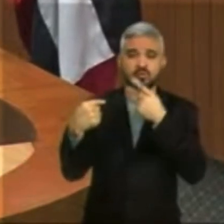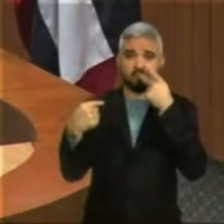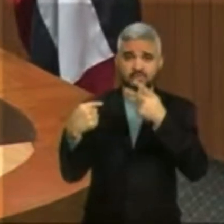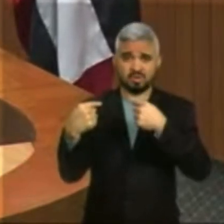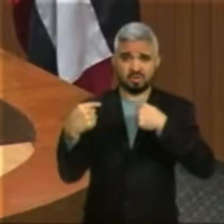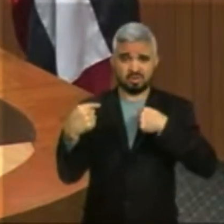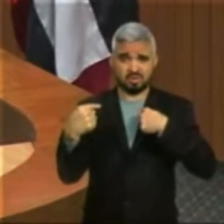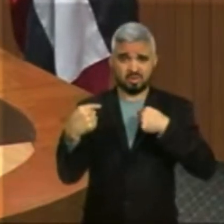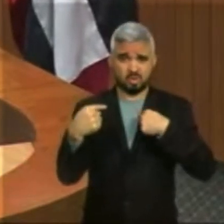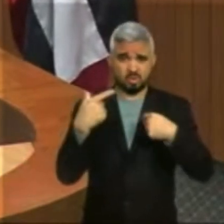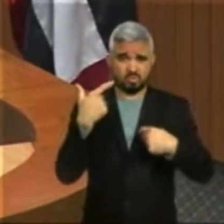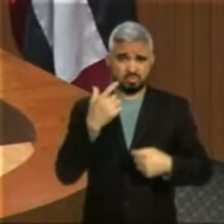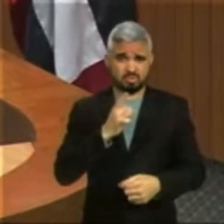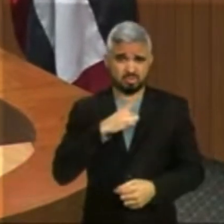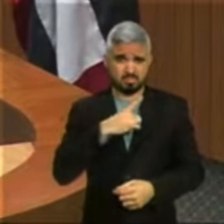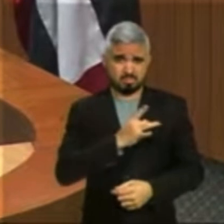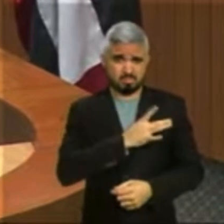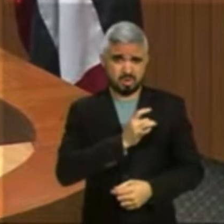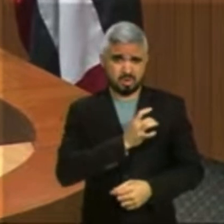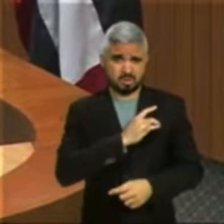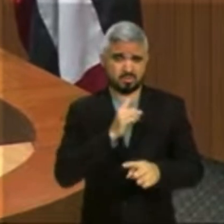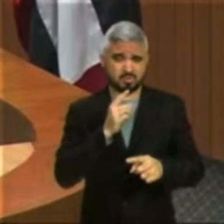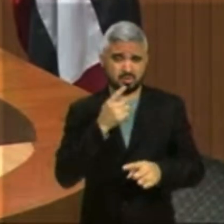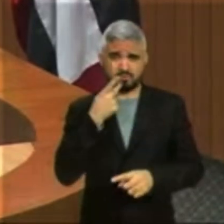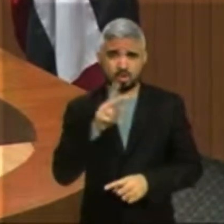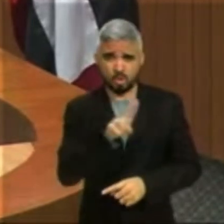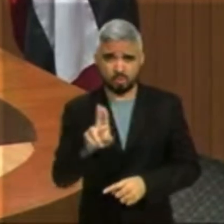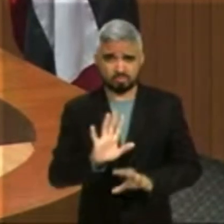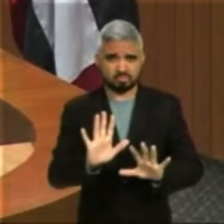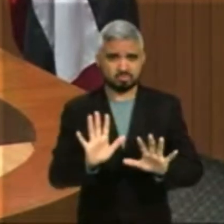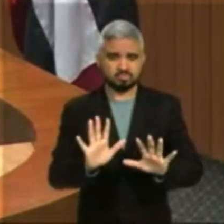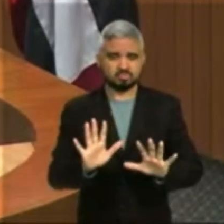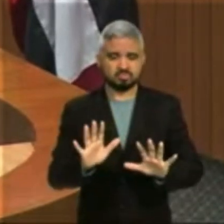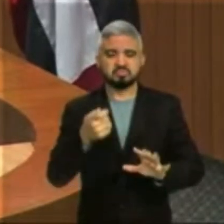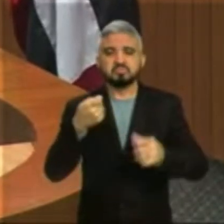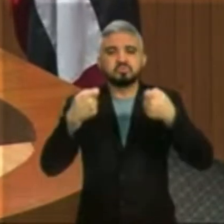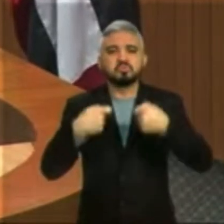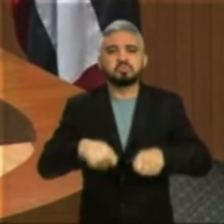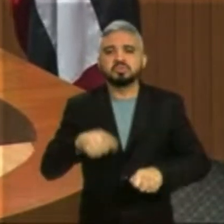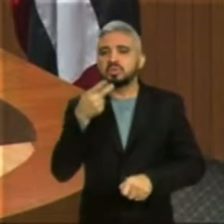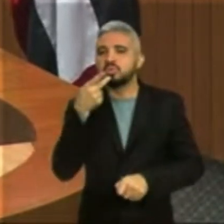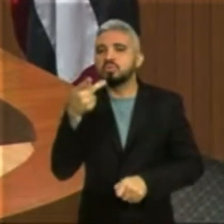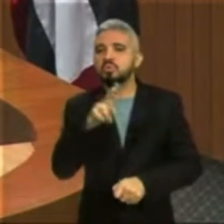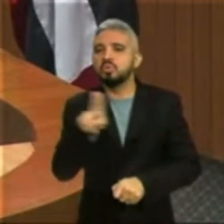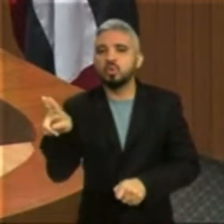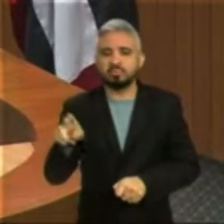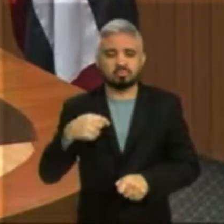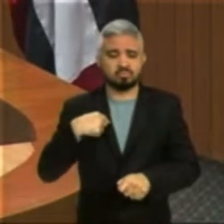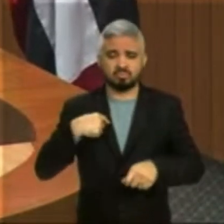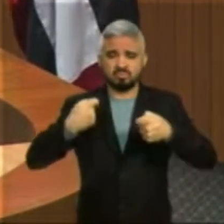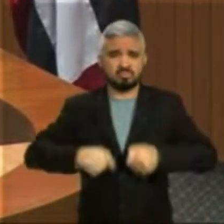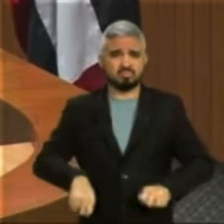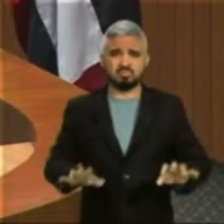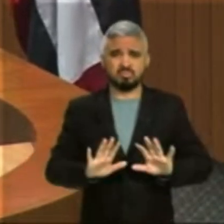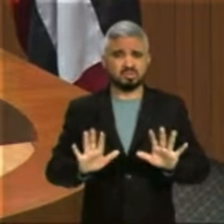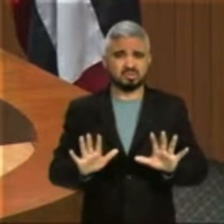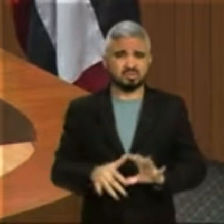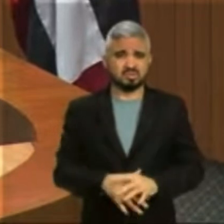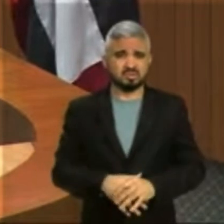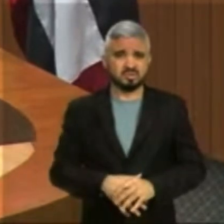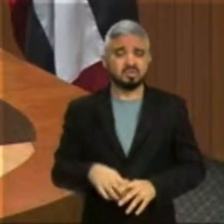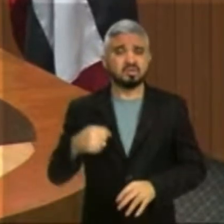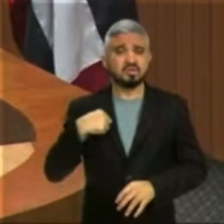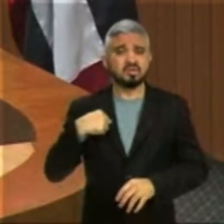nem desses colegas aqui. Então, por que que eu vou citar o nome de alguém que eu não estou falando? Estava falando aqui do Márcio